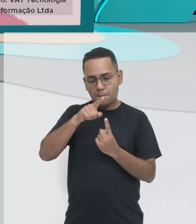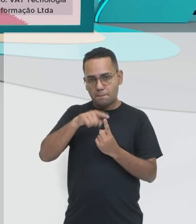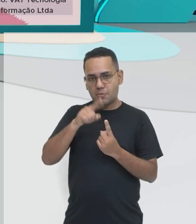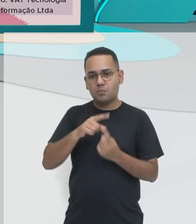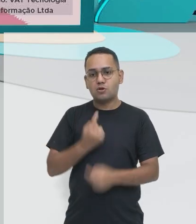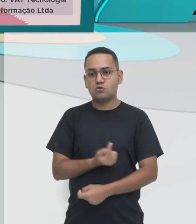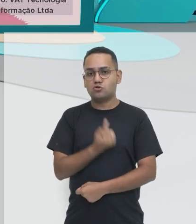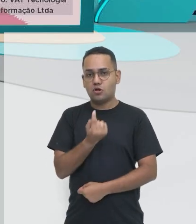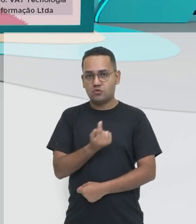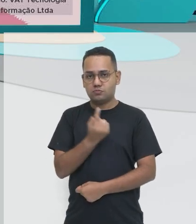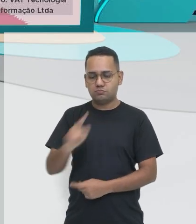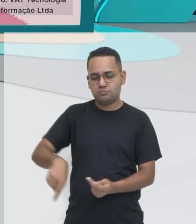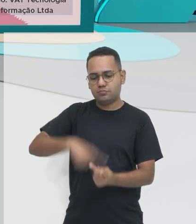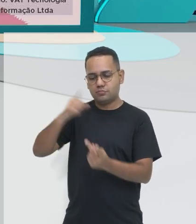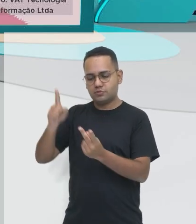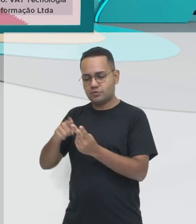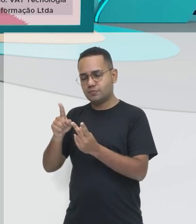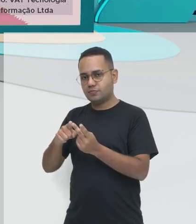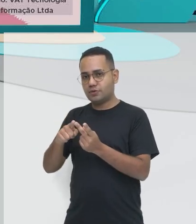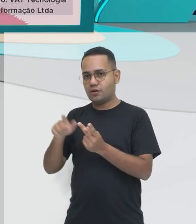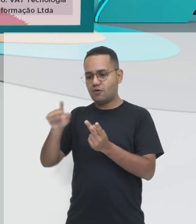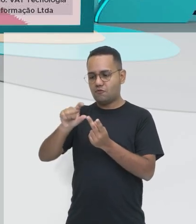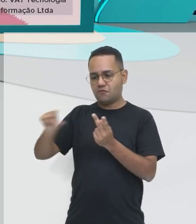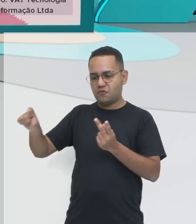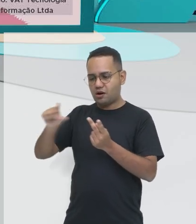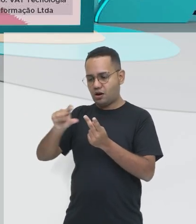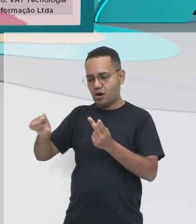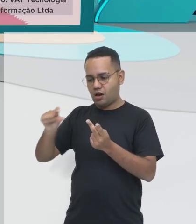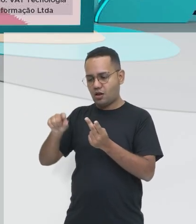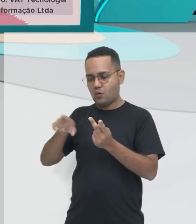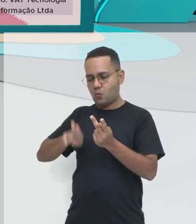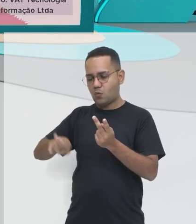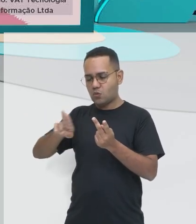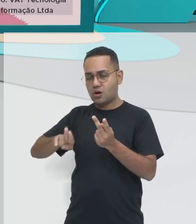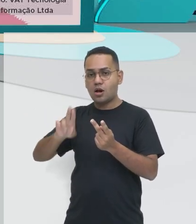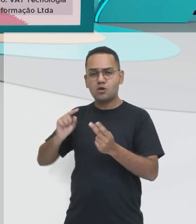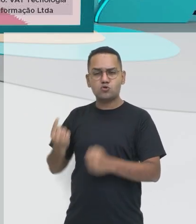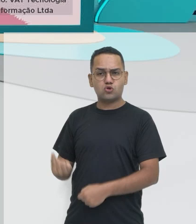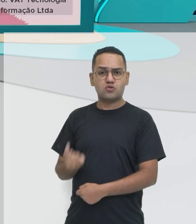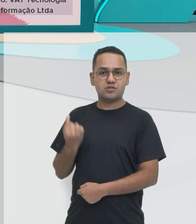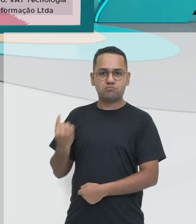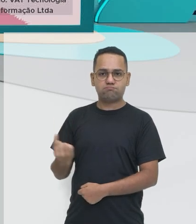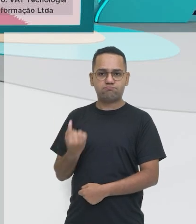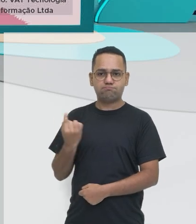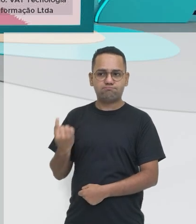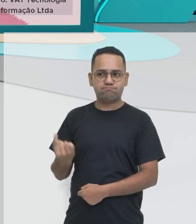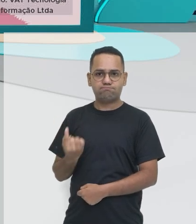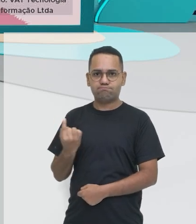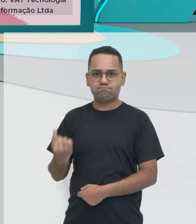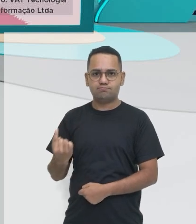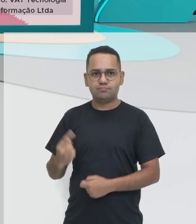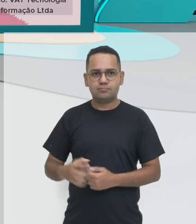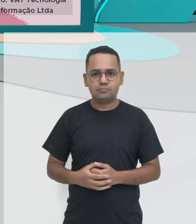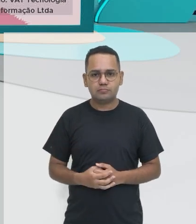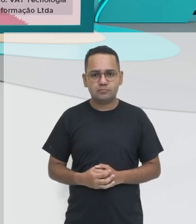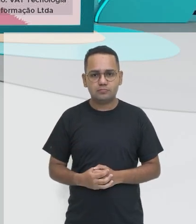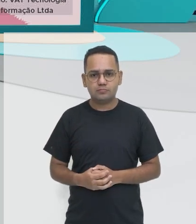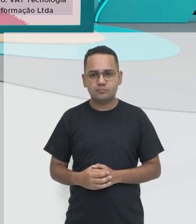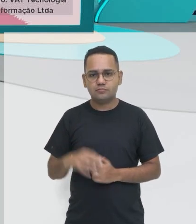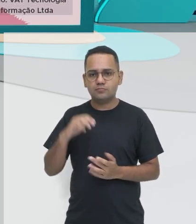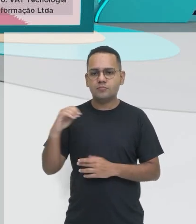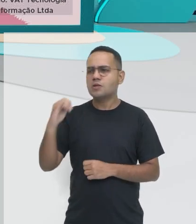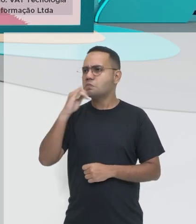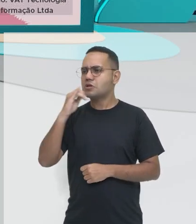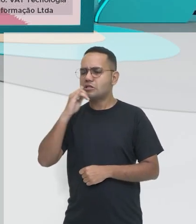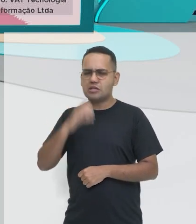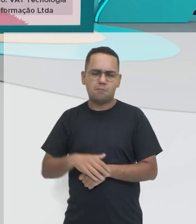sozinha. Quando eu utilizo all by myself, eu vou utilizar completamente sozinho. Eu não digo assim, eu fiz uma